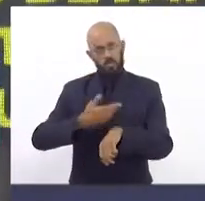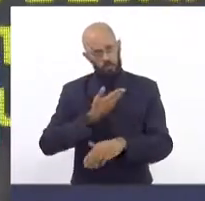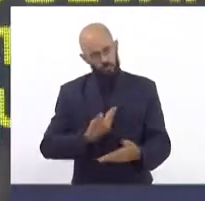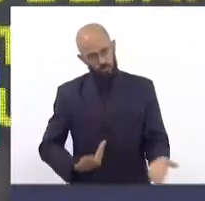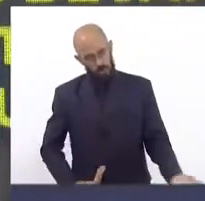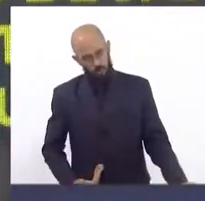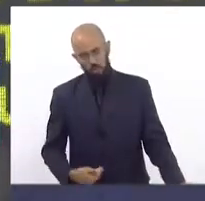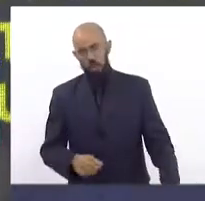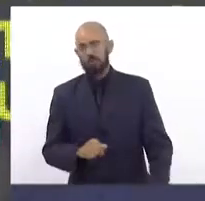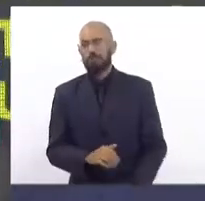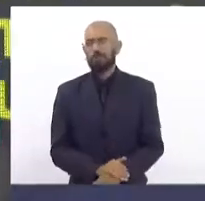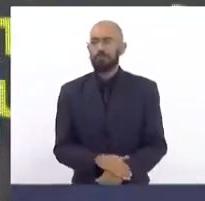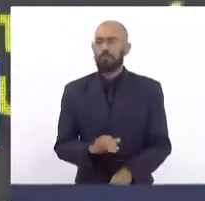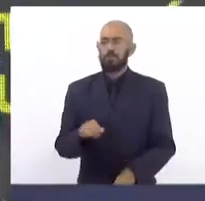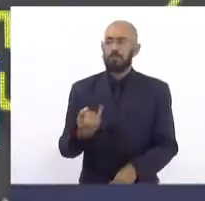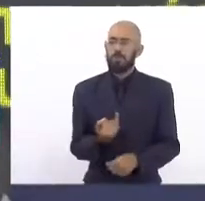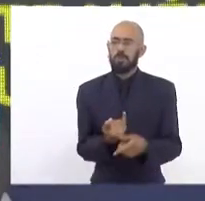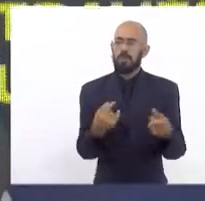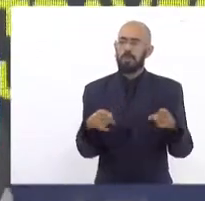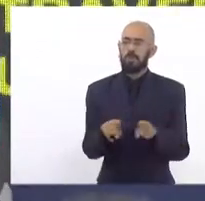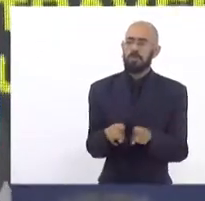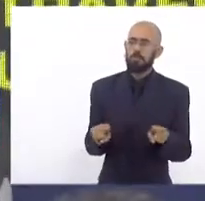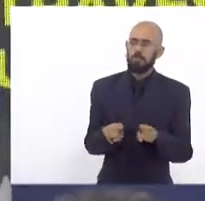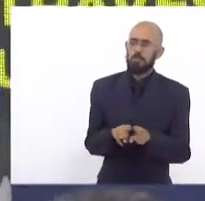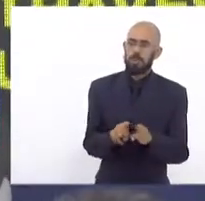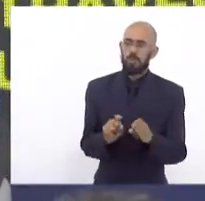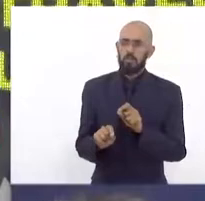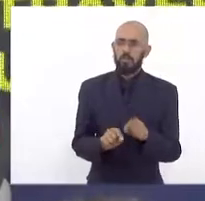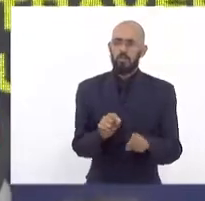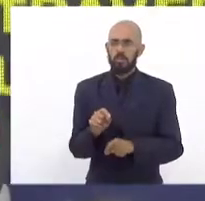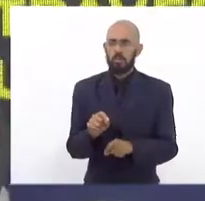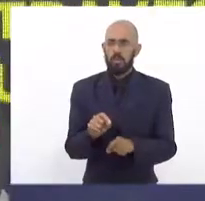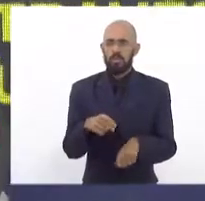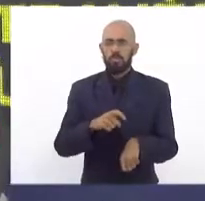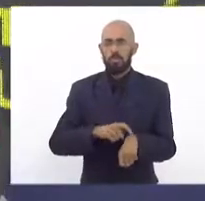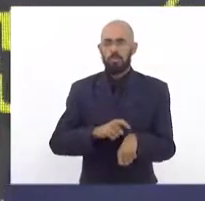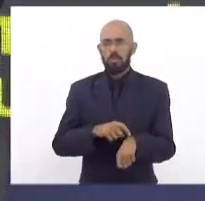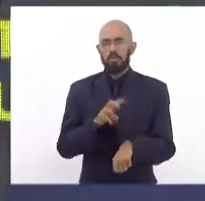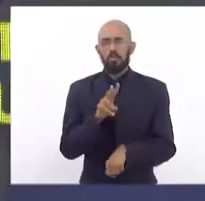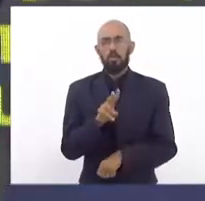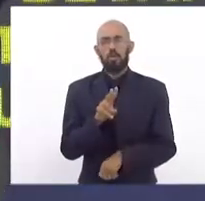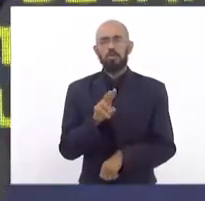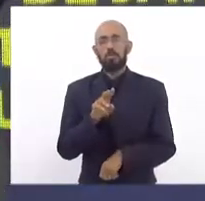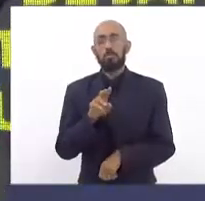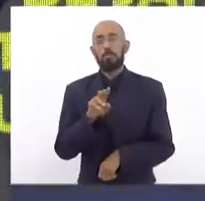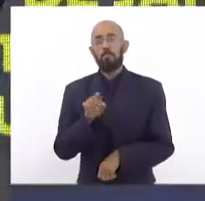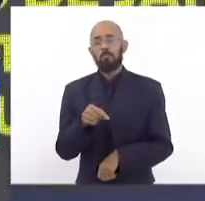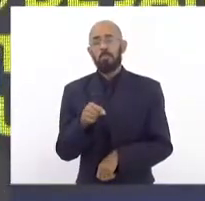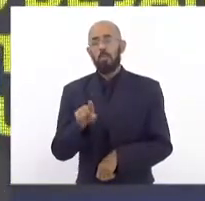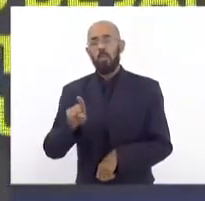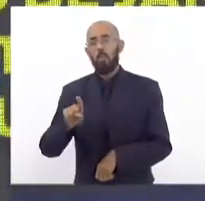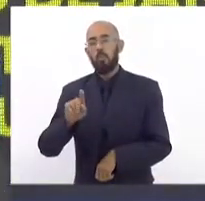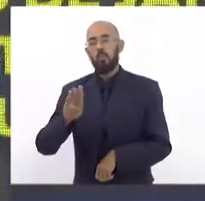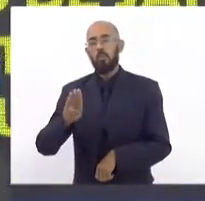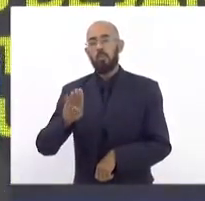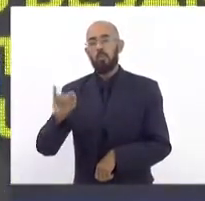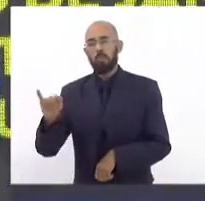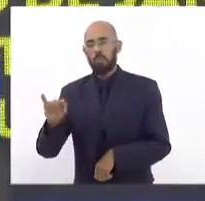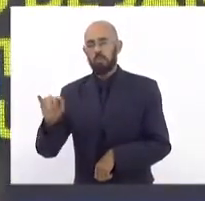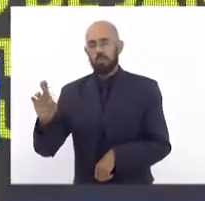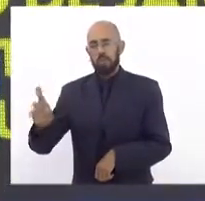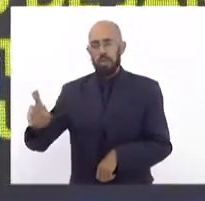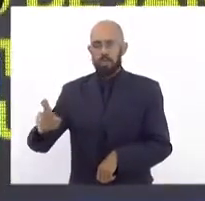aproveitar aqui, né, para o senhor anunciar os 2 bilhões e 100 milhões de reais. Já nasce grande,